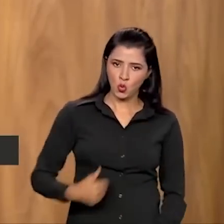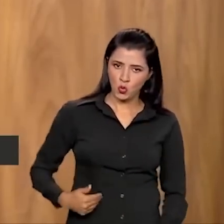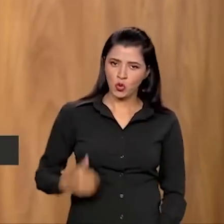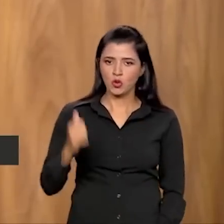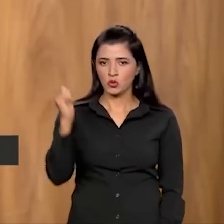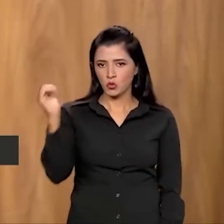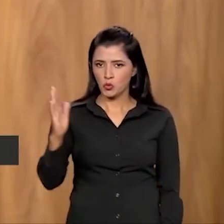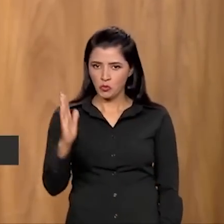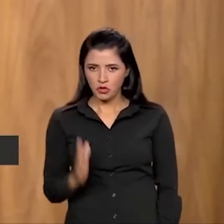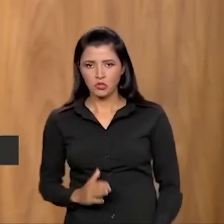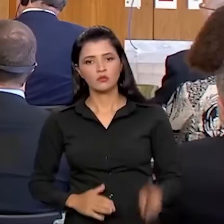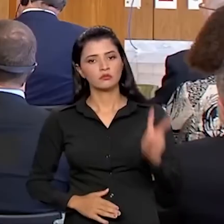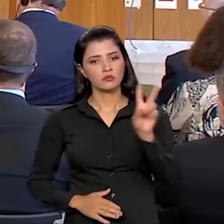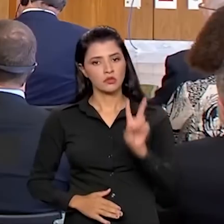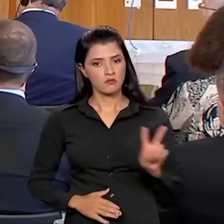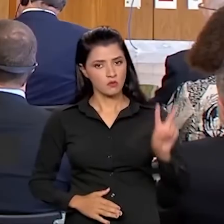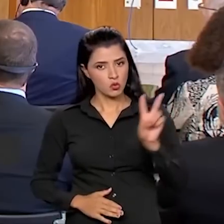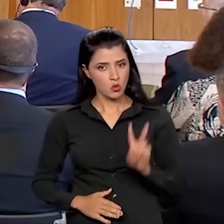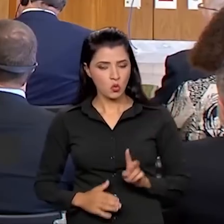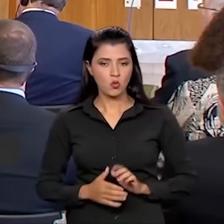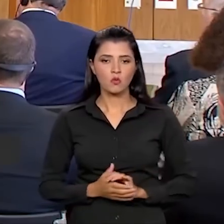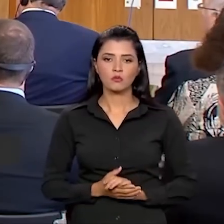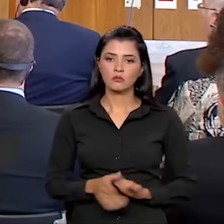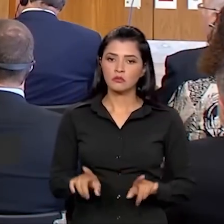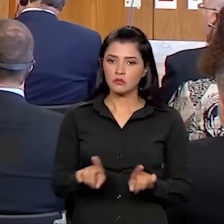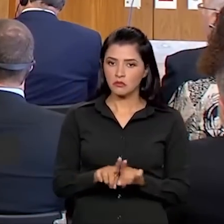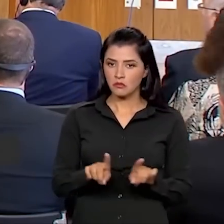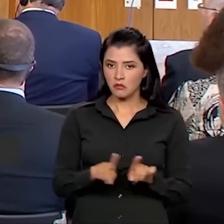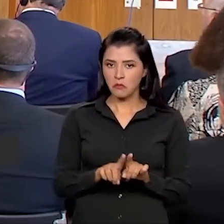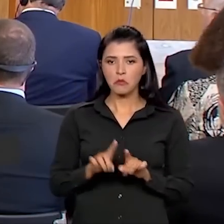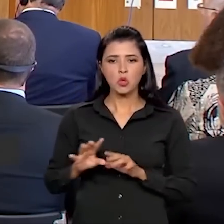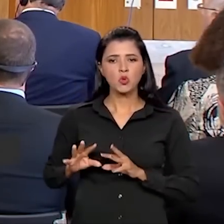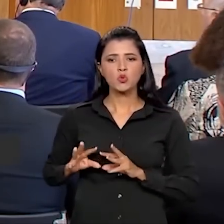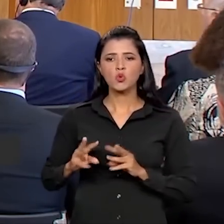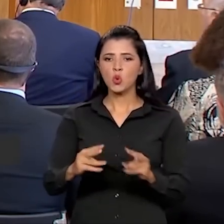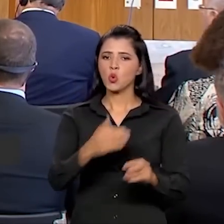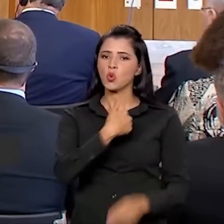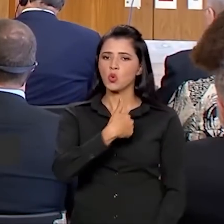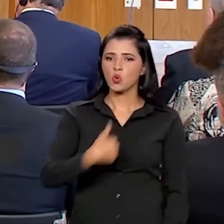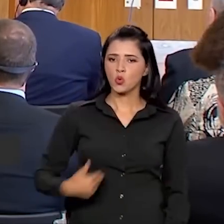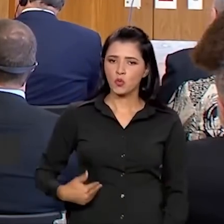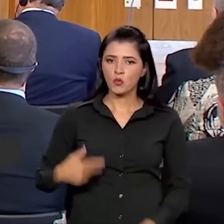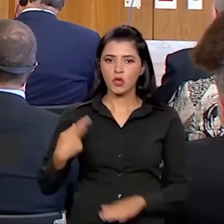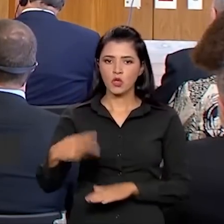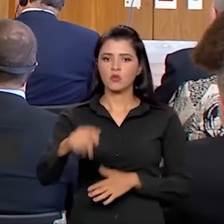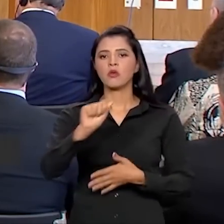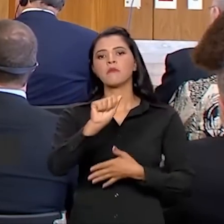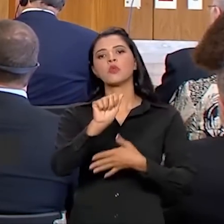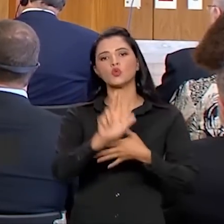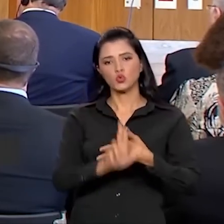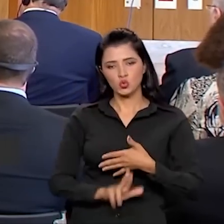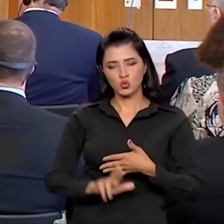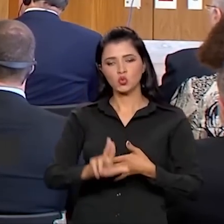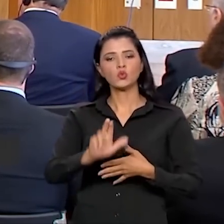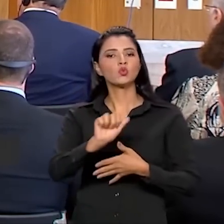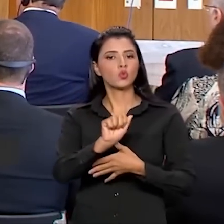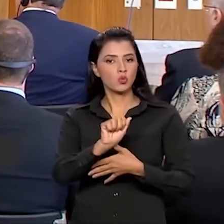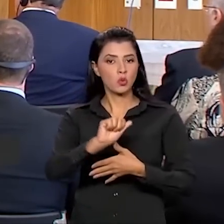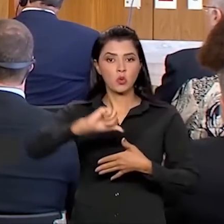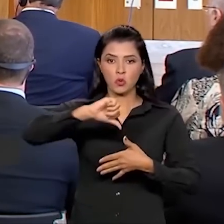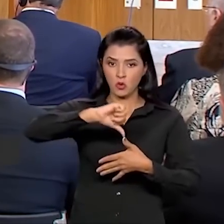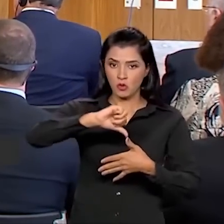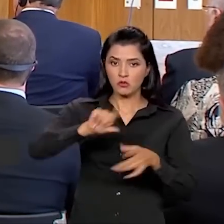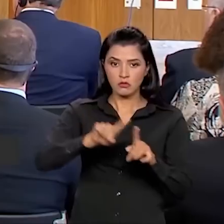Brasil e da Venezuela, bem como entre todos os governos da América do Sul. E para isso, nós